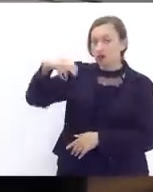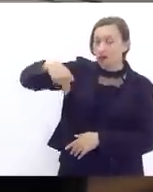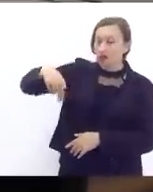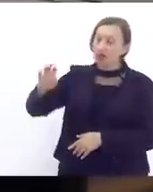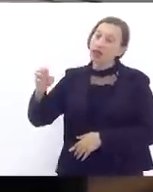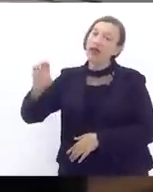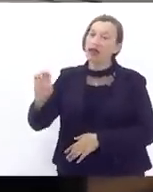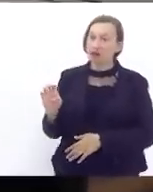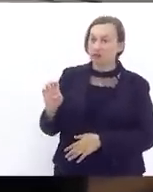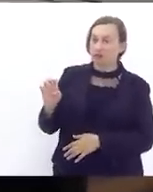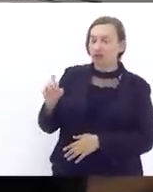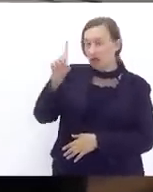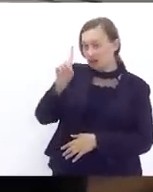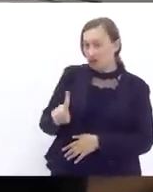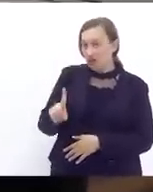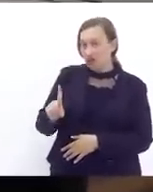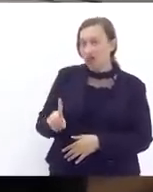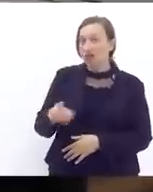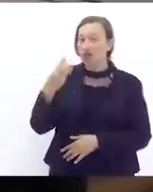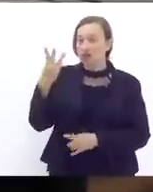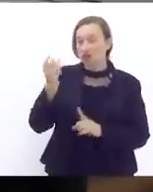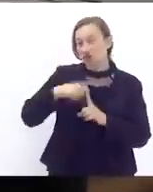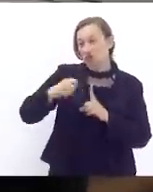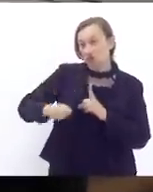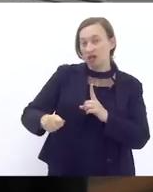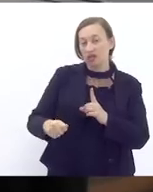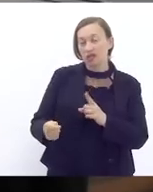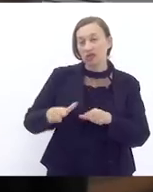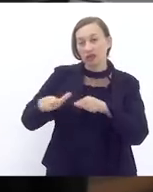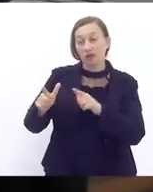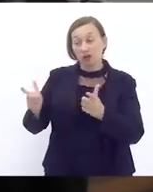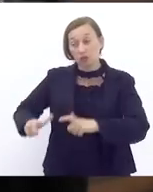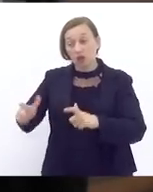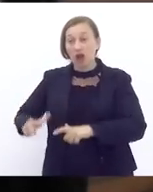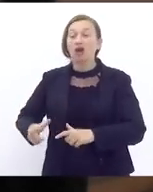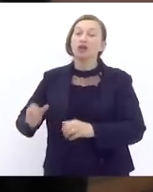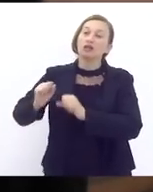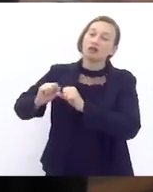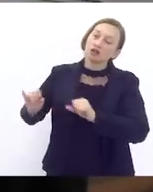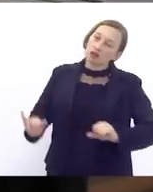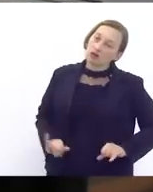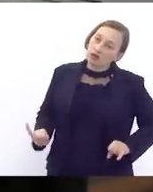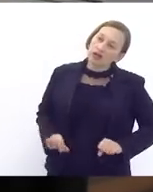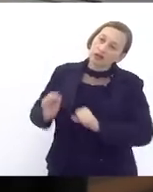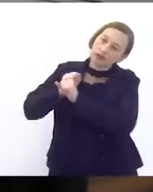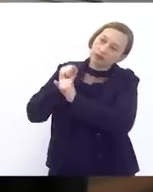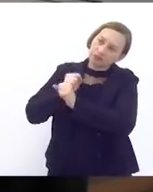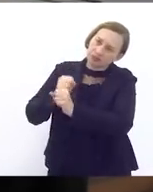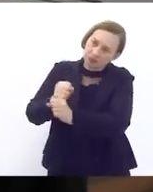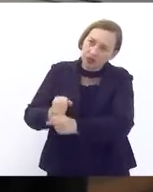e o Guilherme direito que só tá três meses Então ela já vem sofrendo a longa data